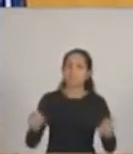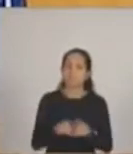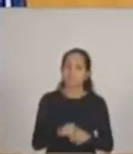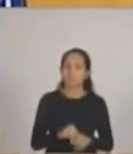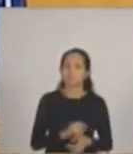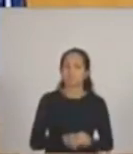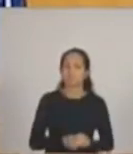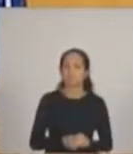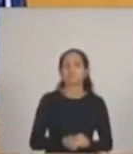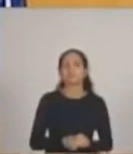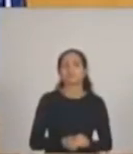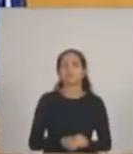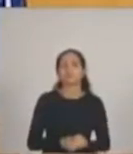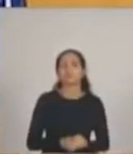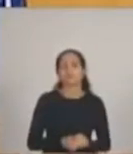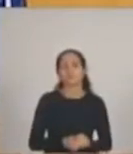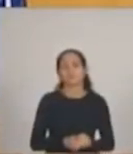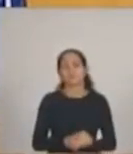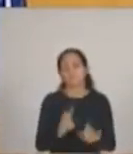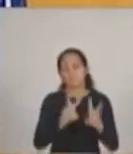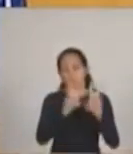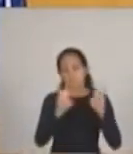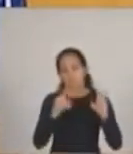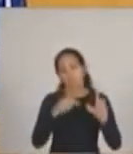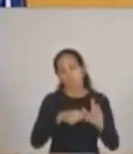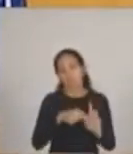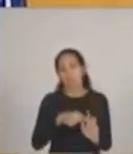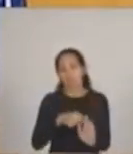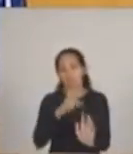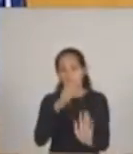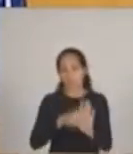Ao pé da letra, a matéria é inconstitucional,